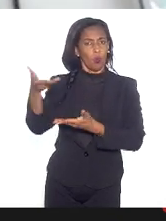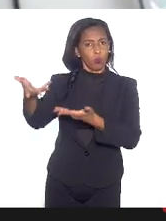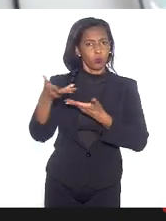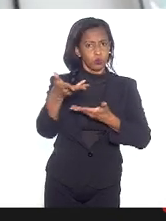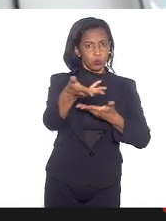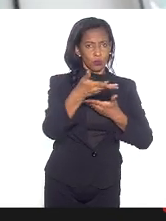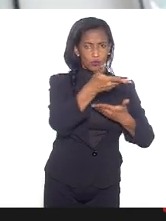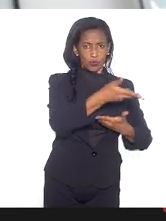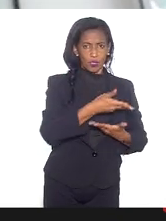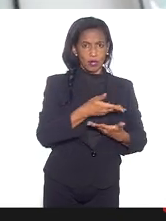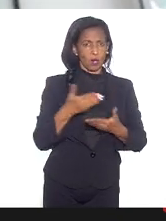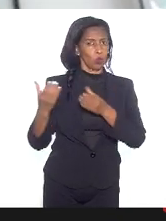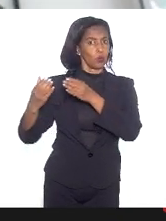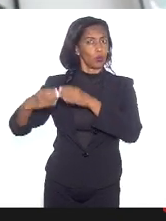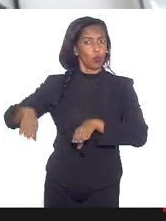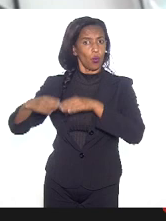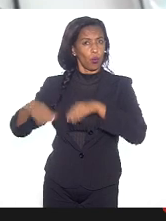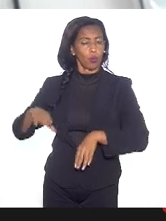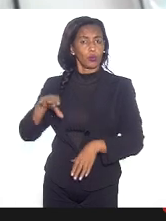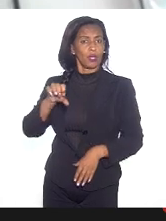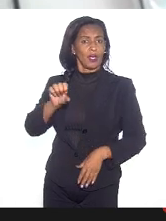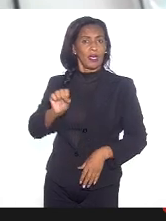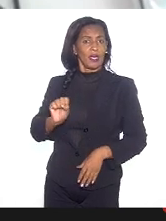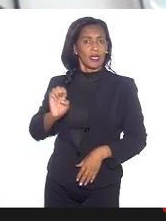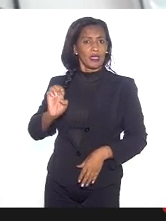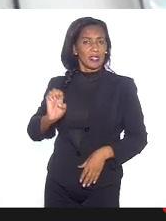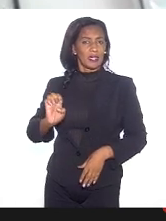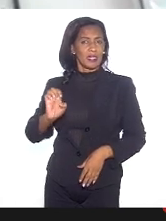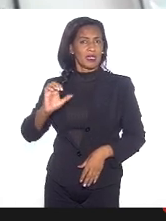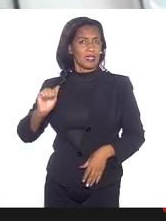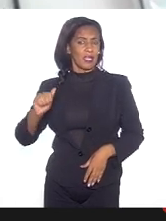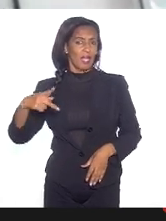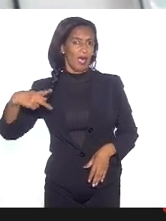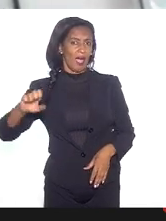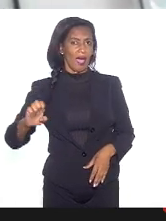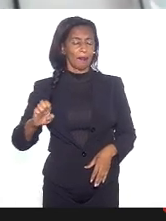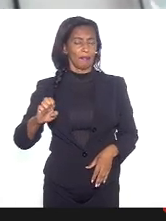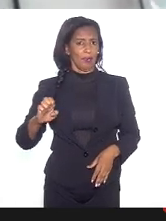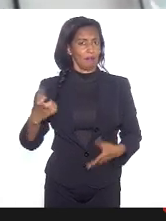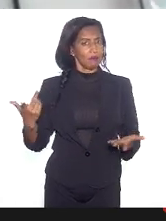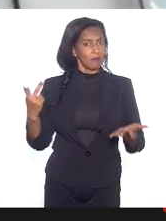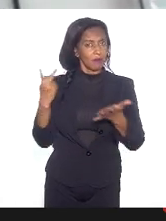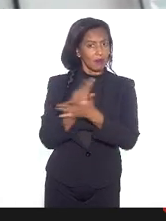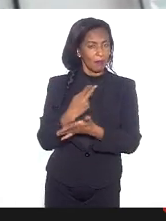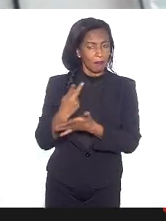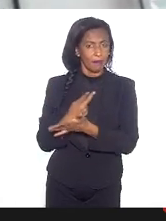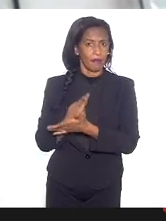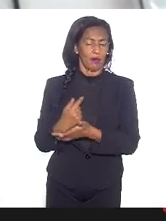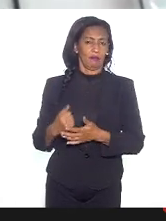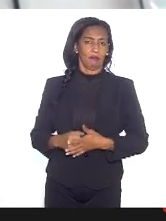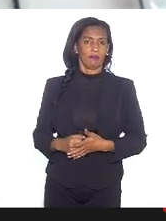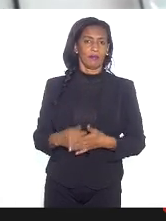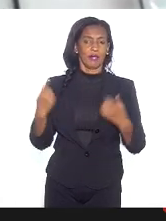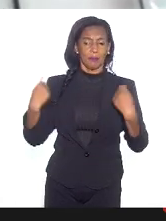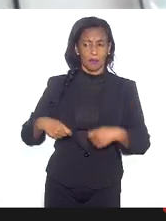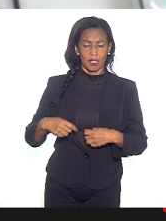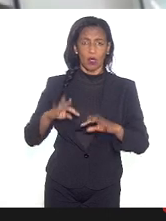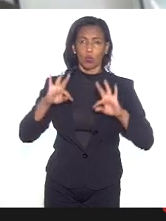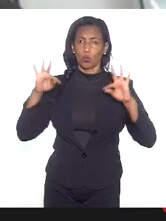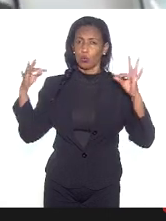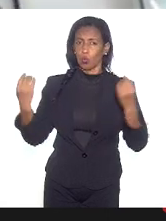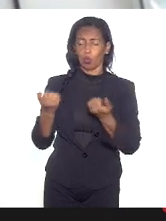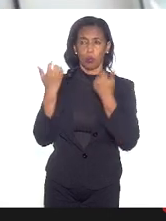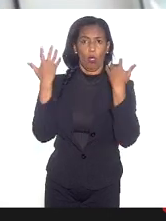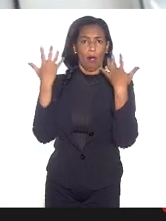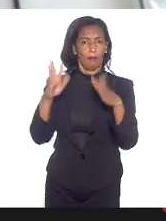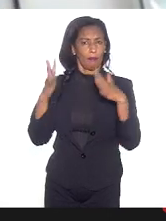que se aproxima do concurso da SEAP, desde 2003, 2006 e 2012. Então, todos os nossos louros, os nossos méritos e